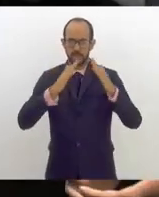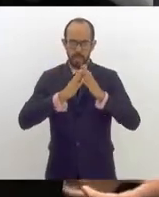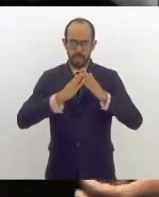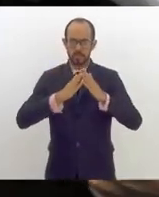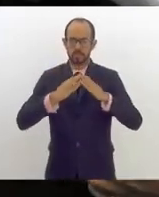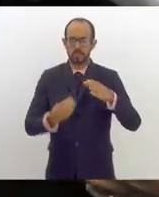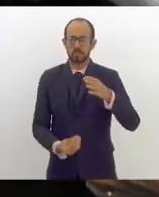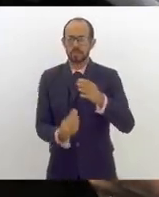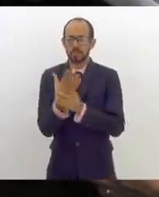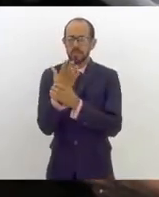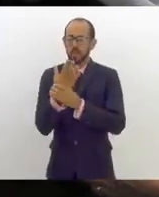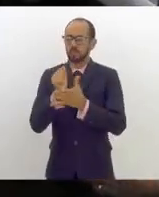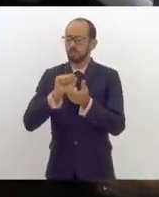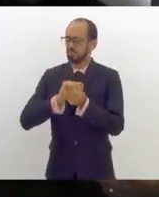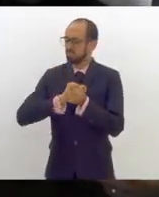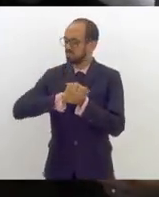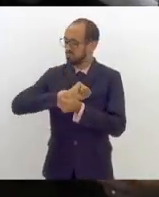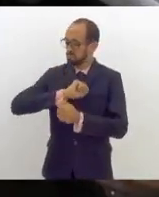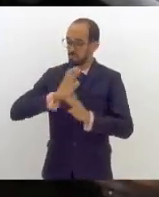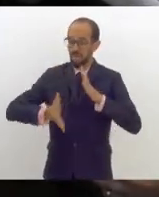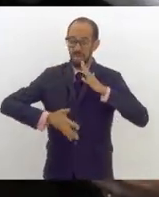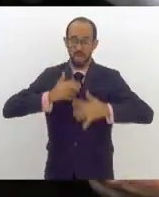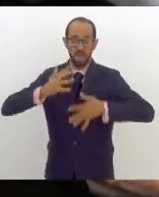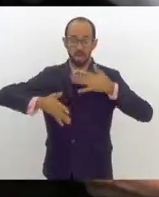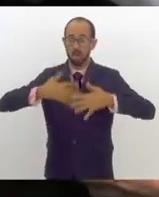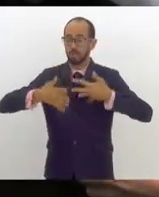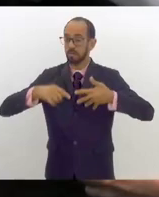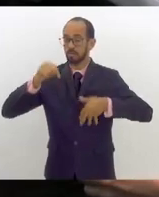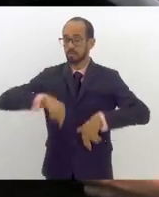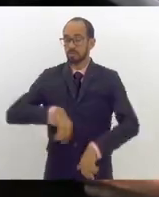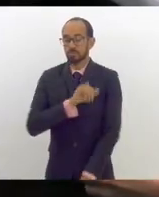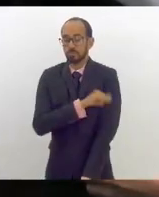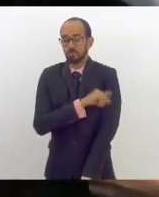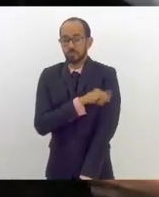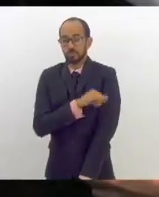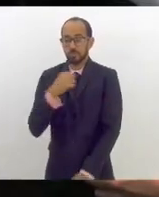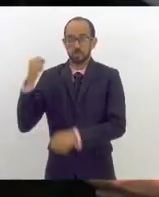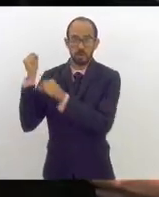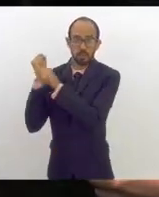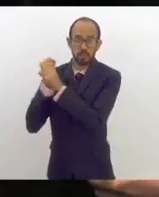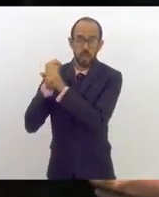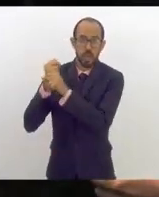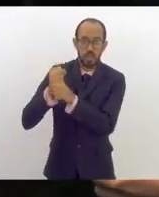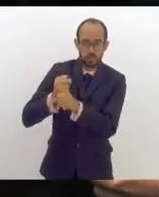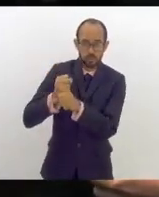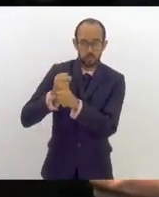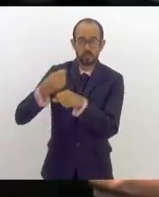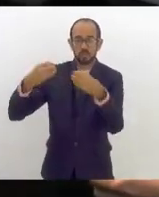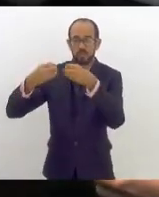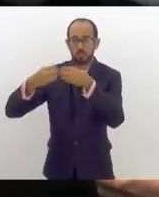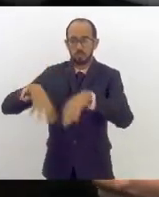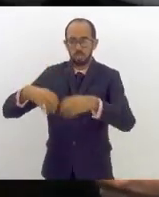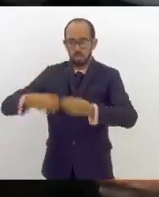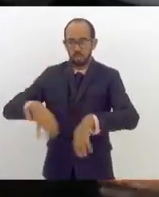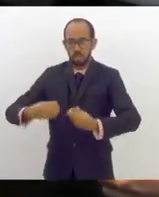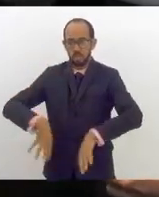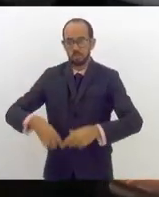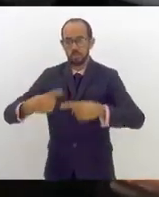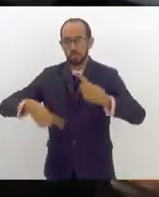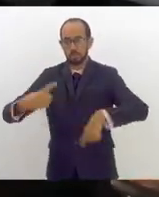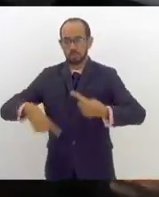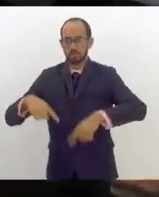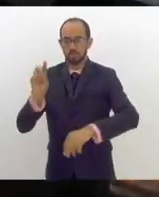no estado do Rio de Janeiro que já durante anos vencendo prejudicado por políticas protecionistas